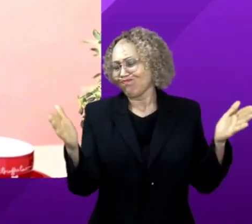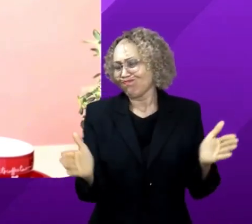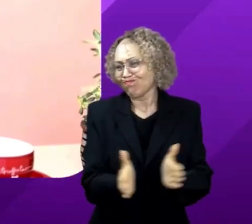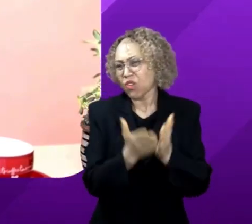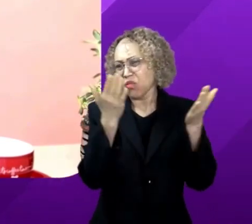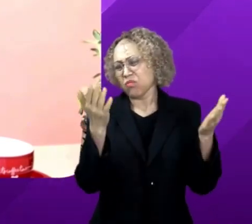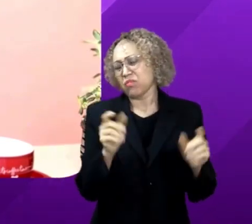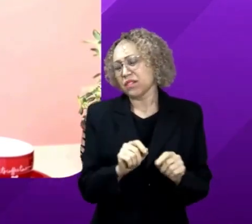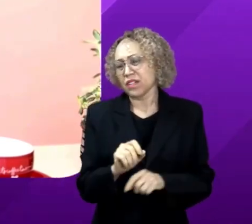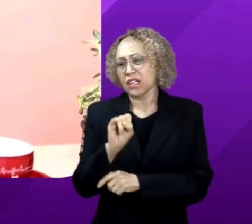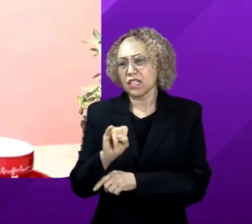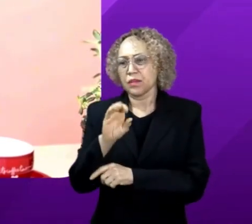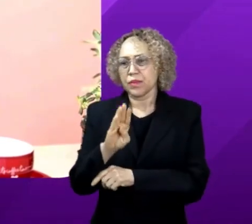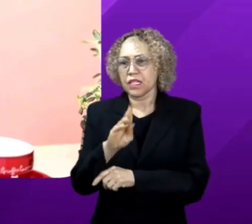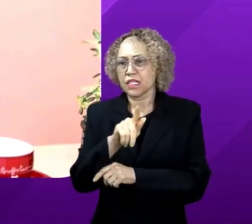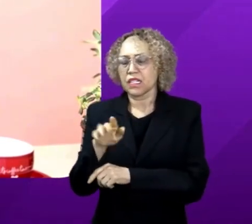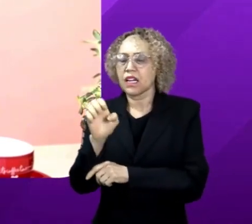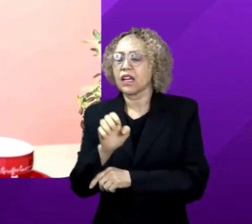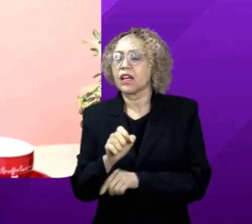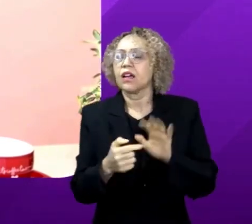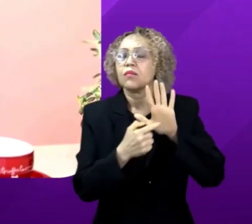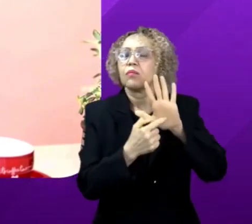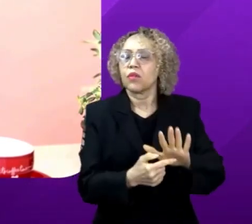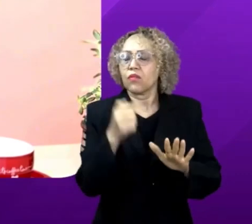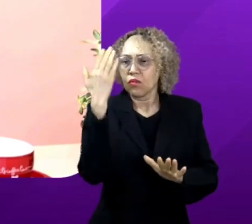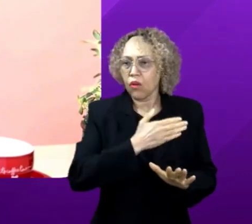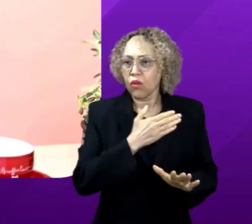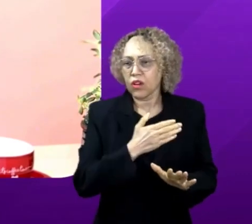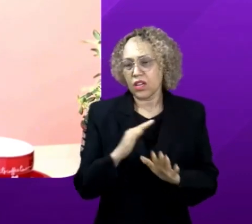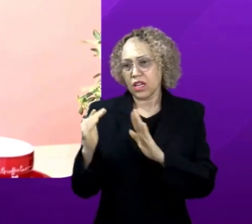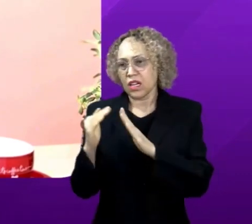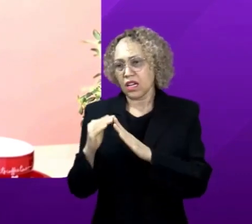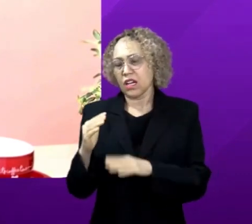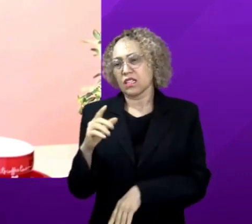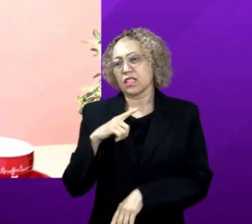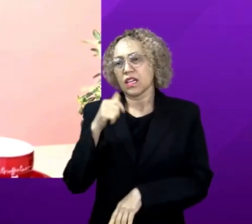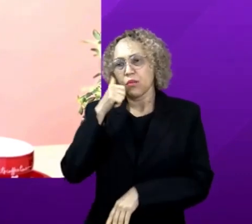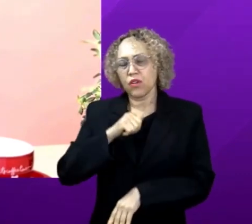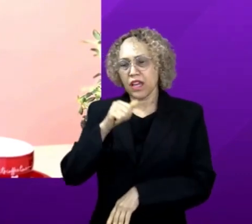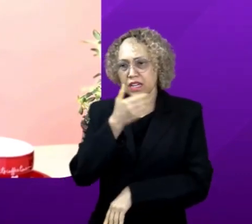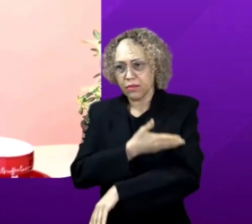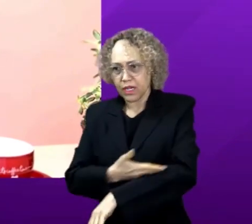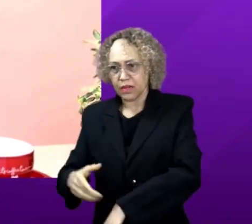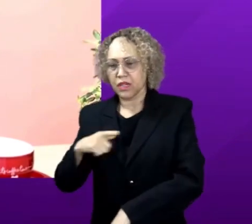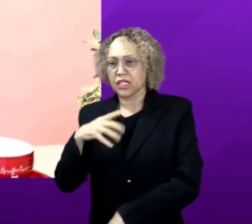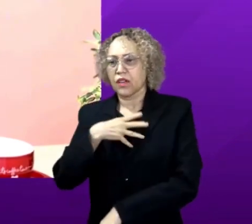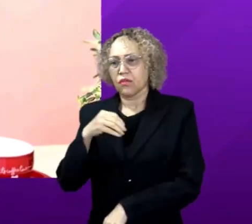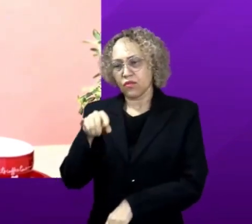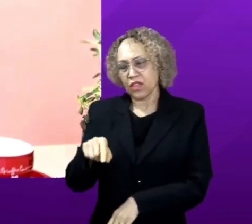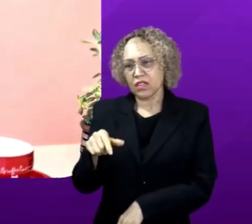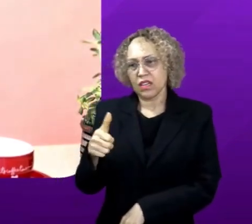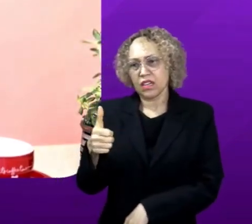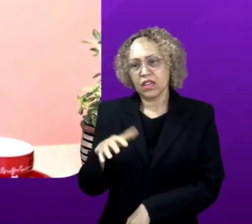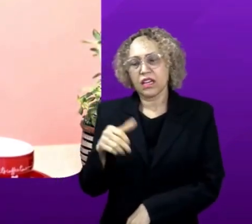IBGE mostram que o índice para residências comandadas por mulheres brancas e com filhos é de 39,6%.